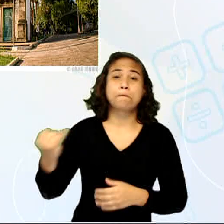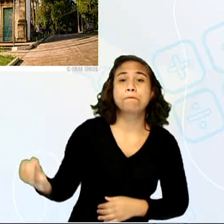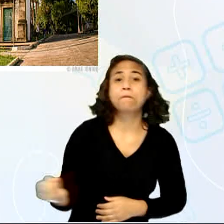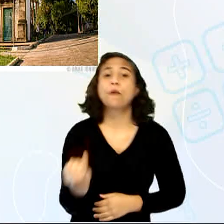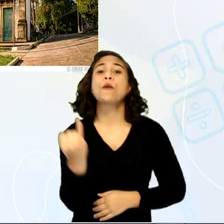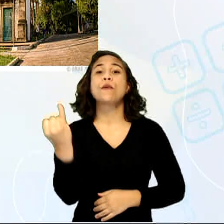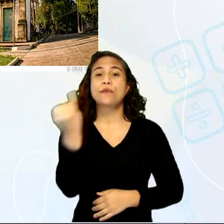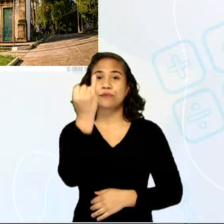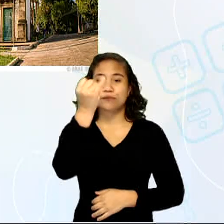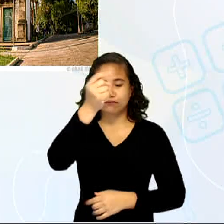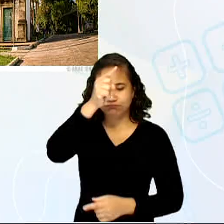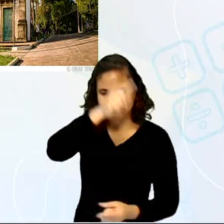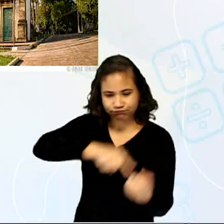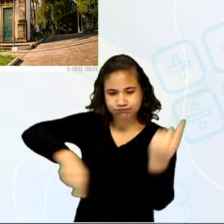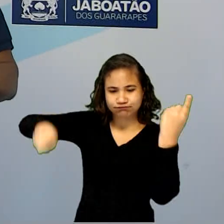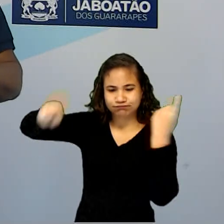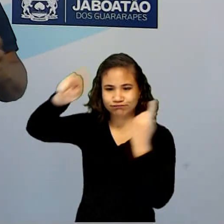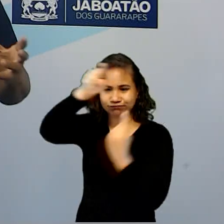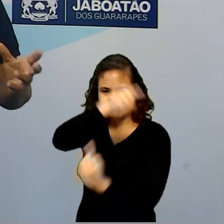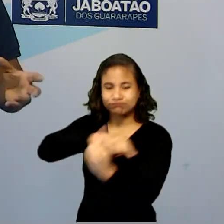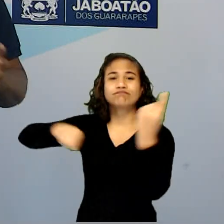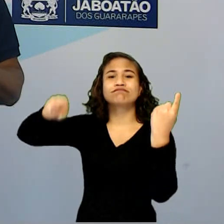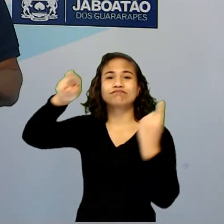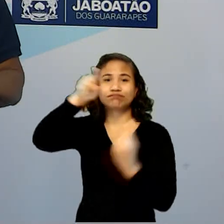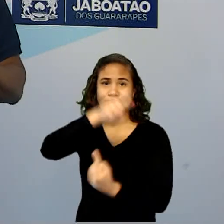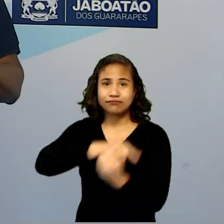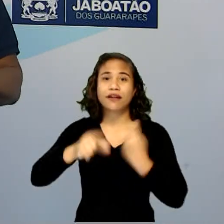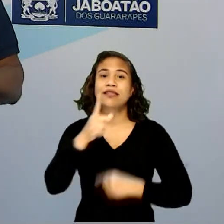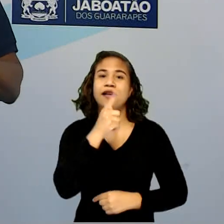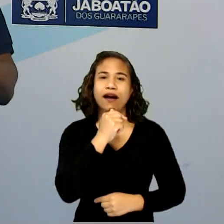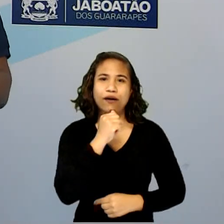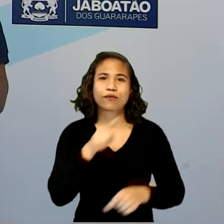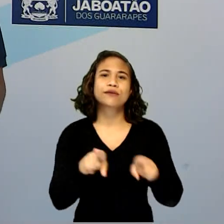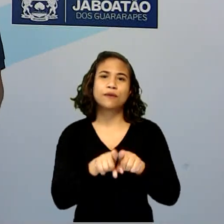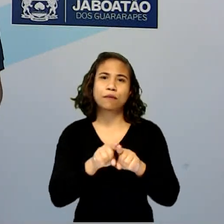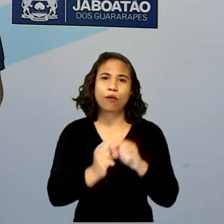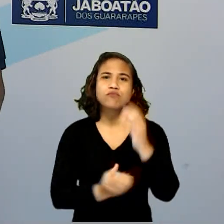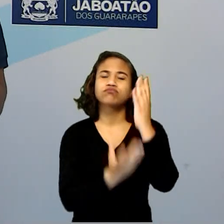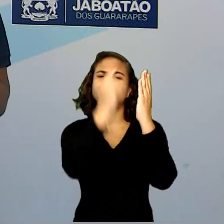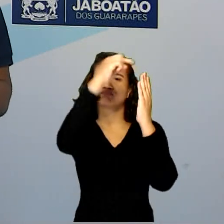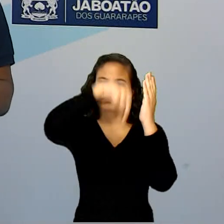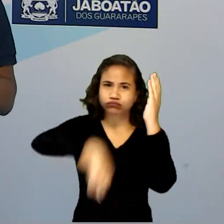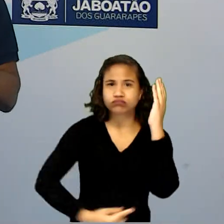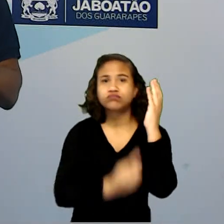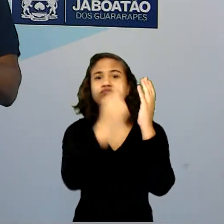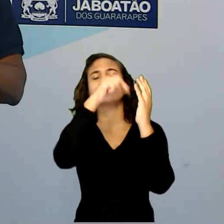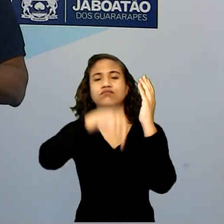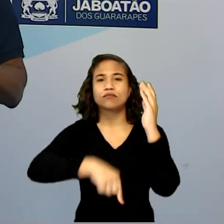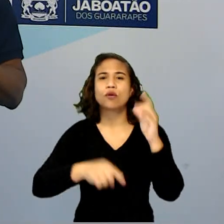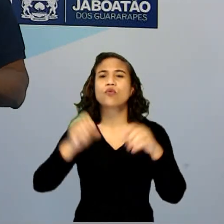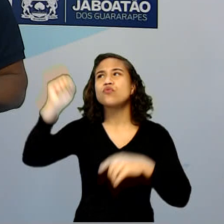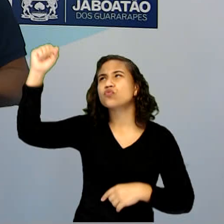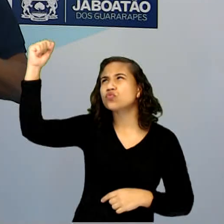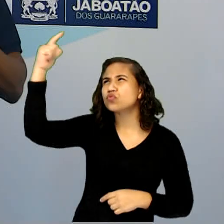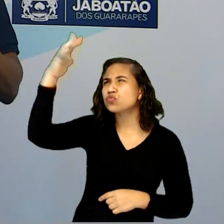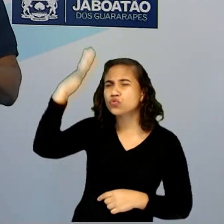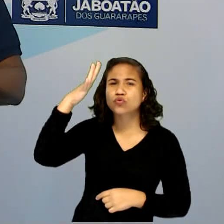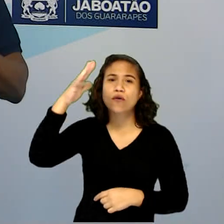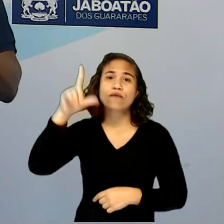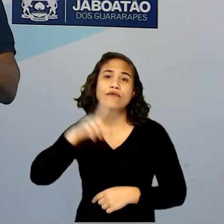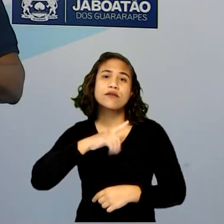importância no ciclo da água e no desenvolvimento dos seres fotossintéticos. O Sol ele fica